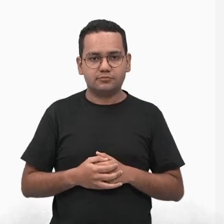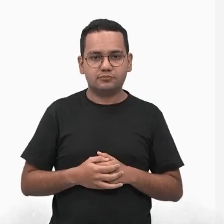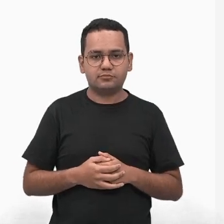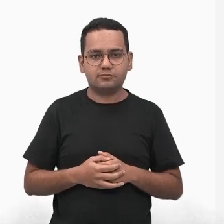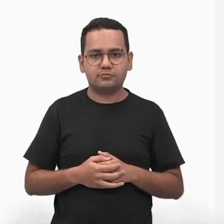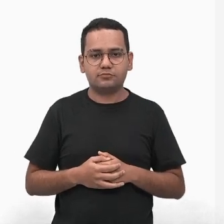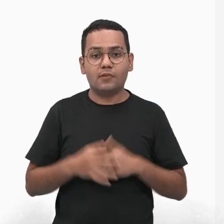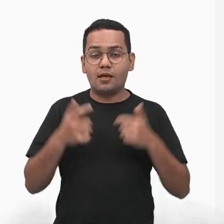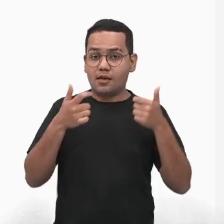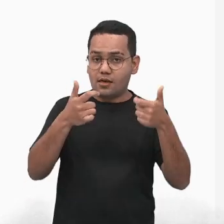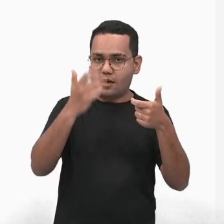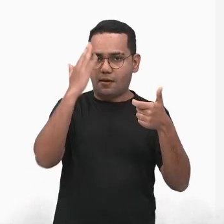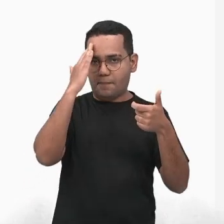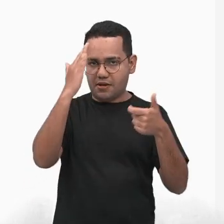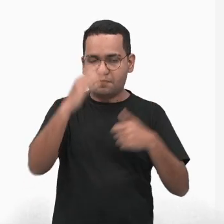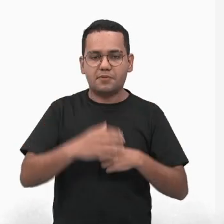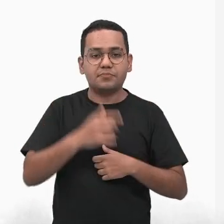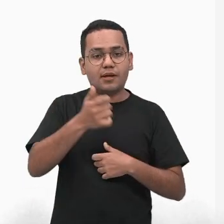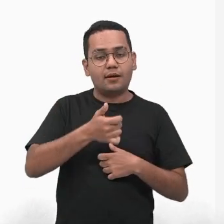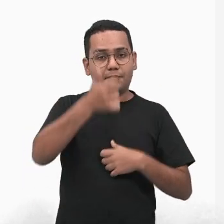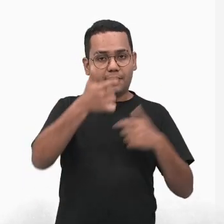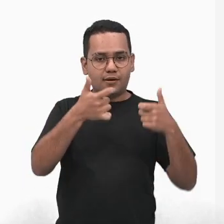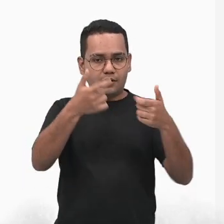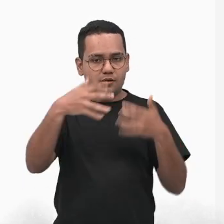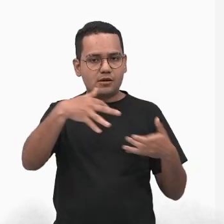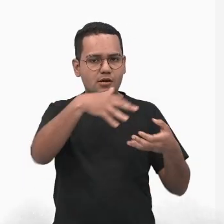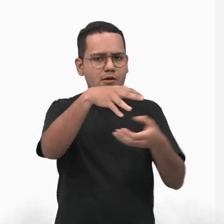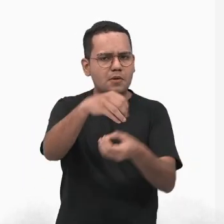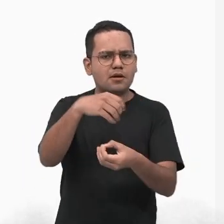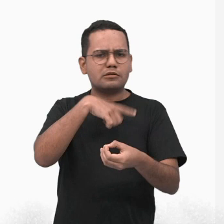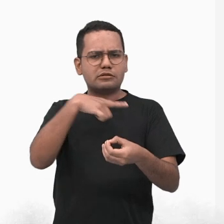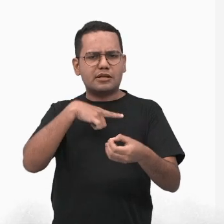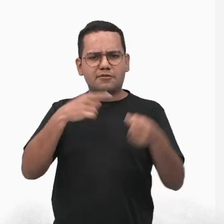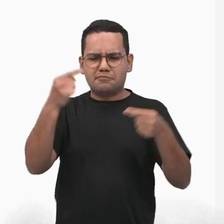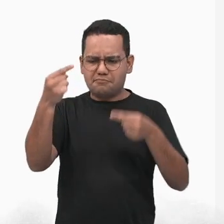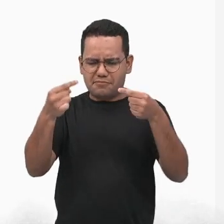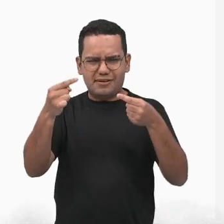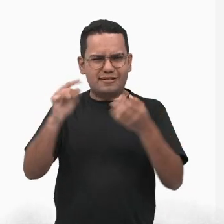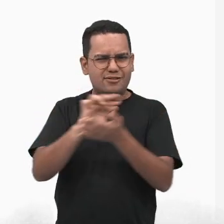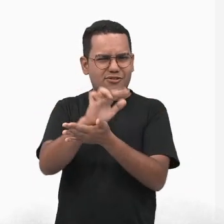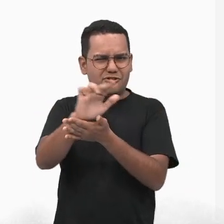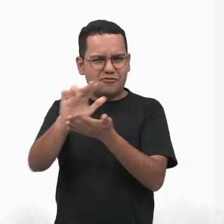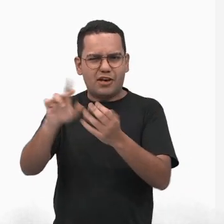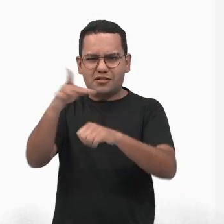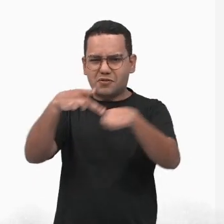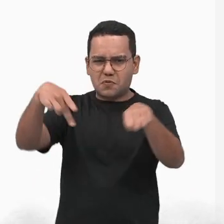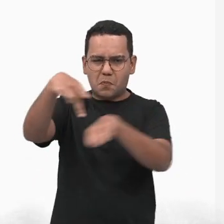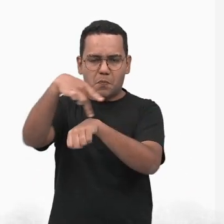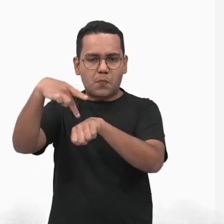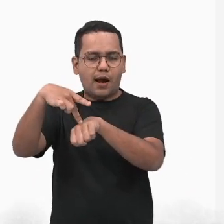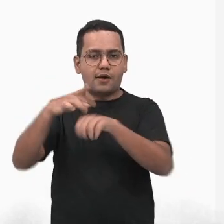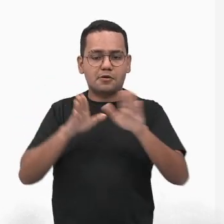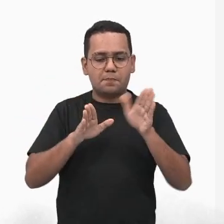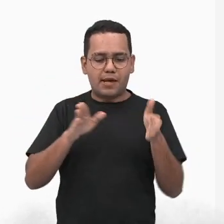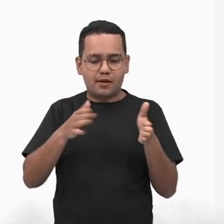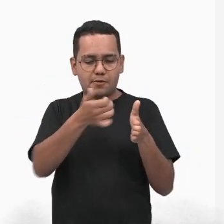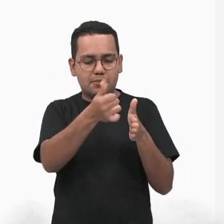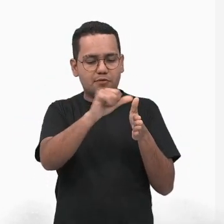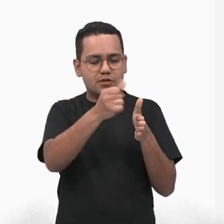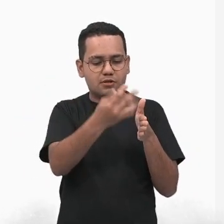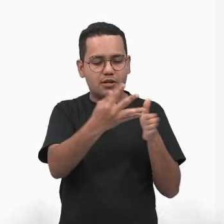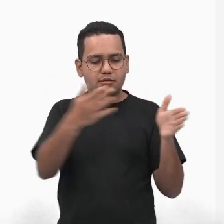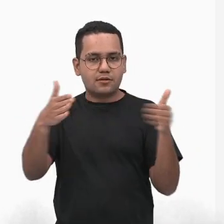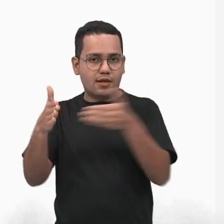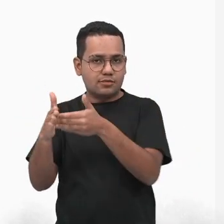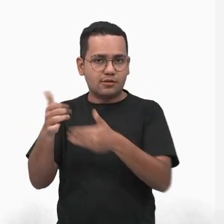guerras. A Primeira Guerra Mundial foi um conflito envolvendo vários países entre 1914 e